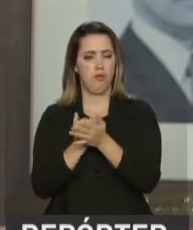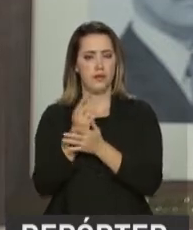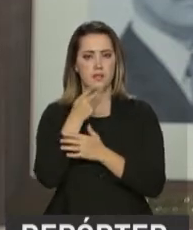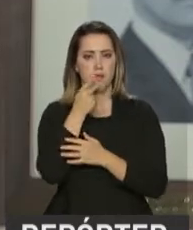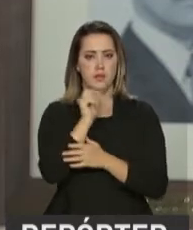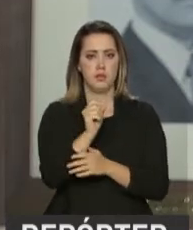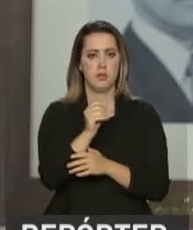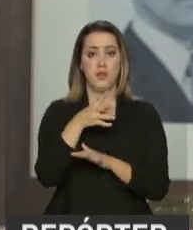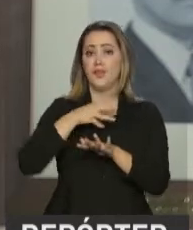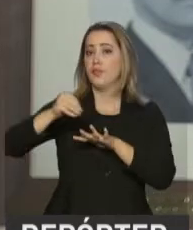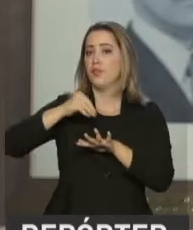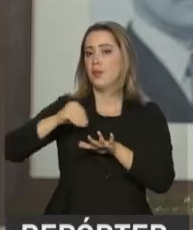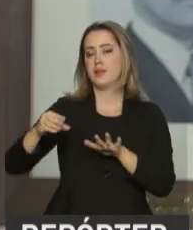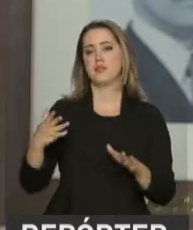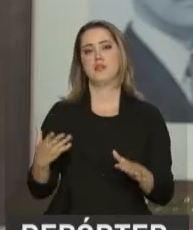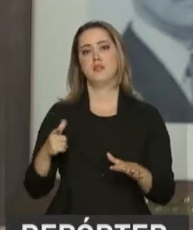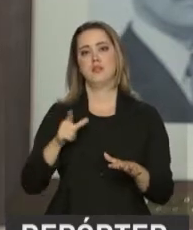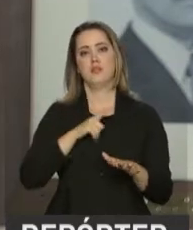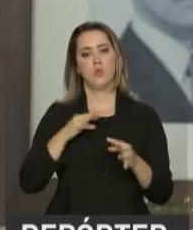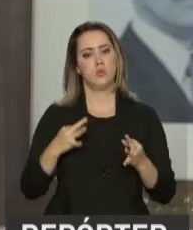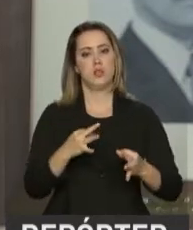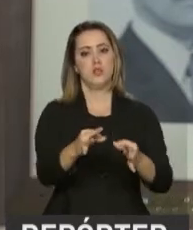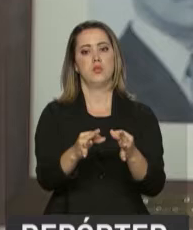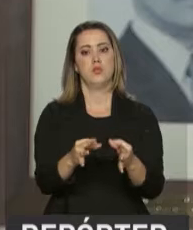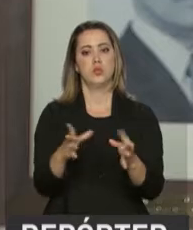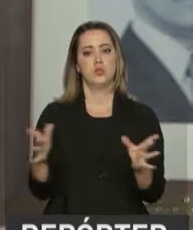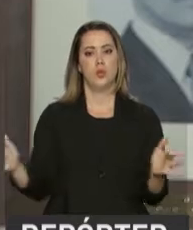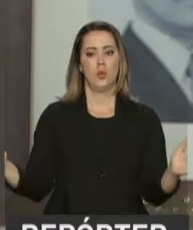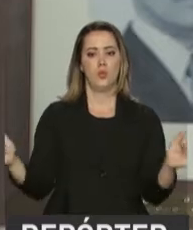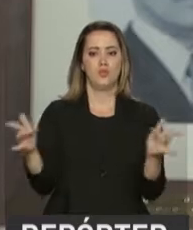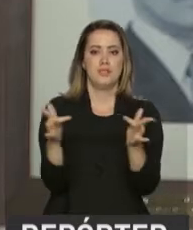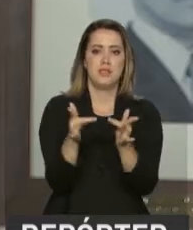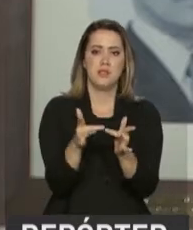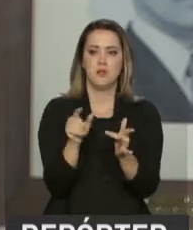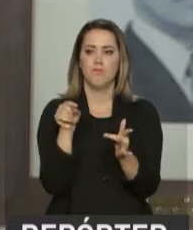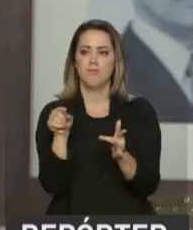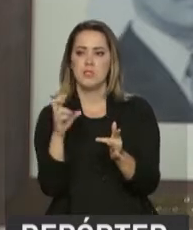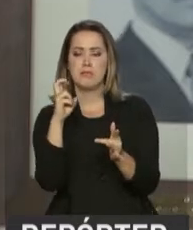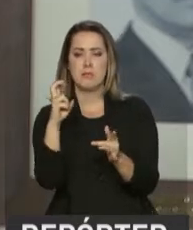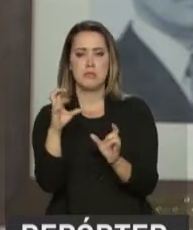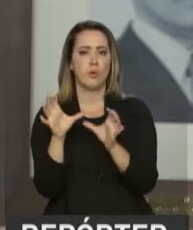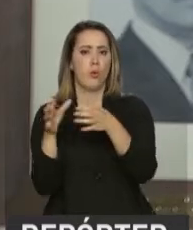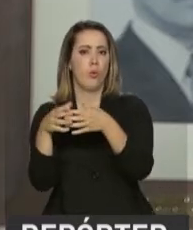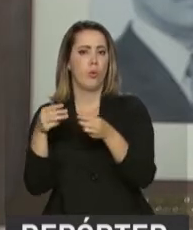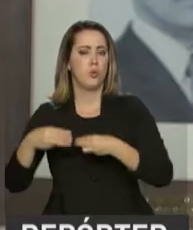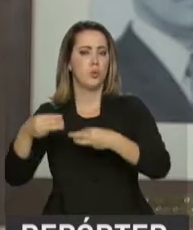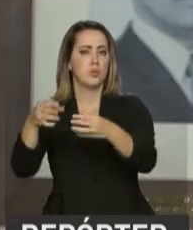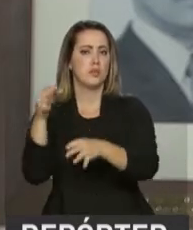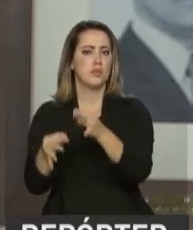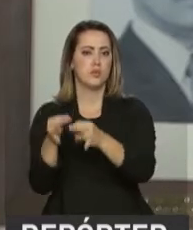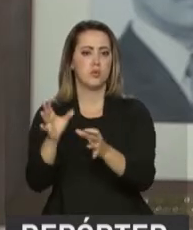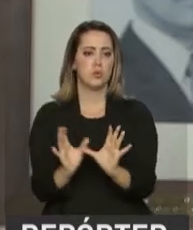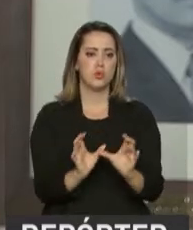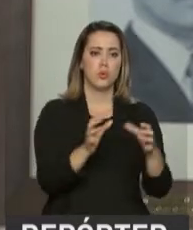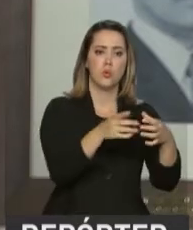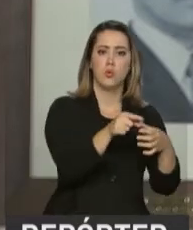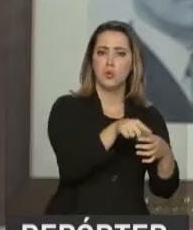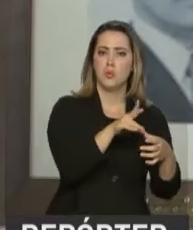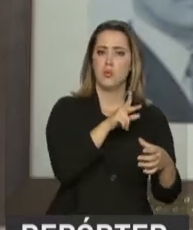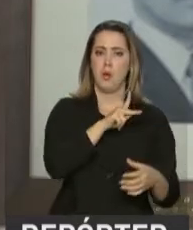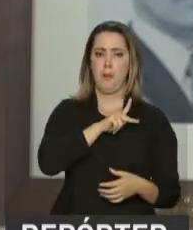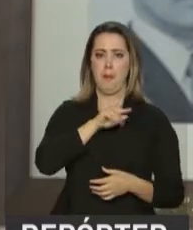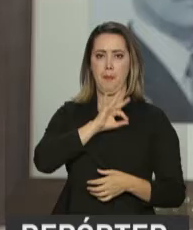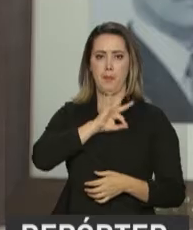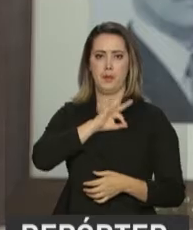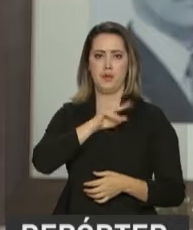é informação, tecnologia. É o casamento das 5 unidades do Ministério da Justiça com a Polícia Militar e a